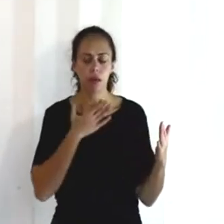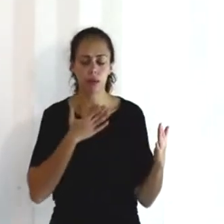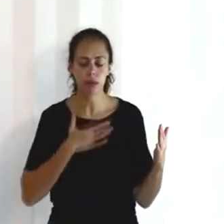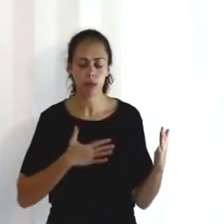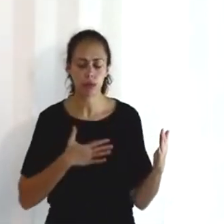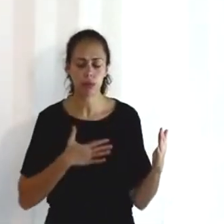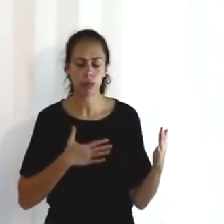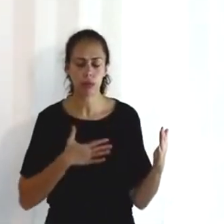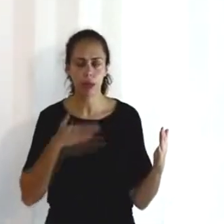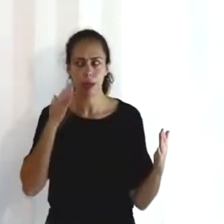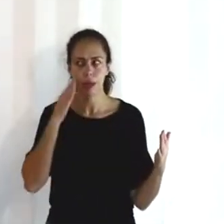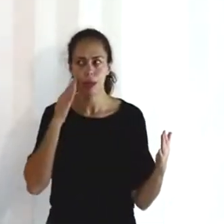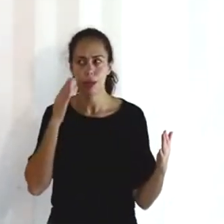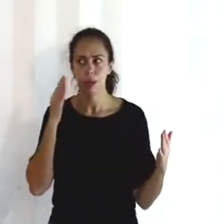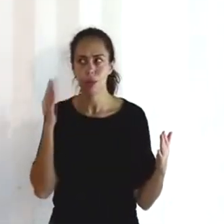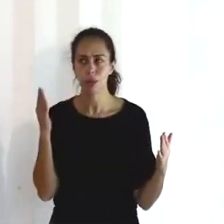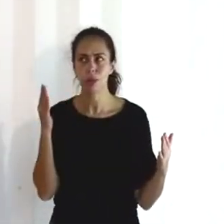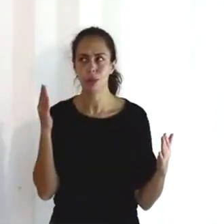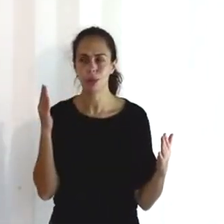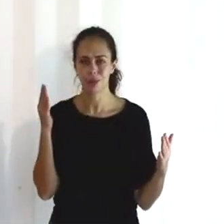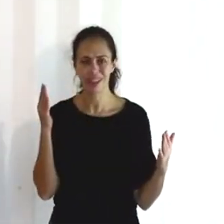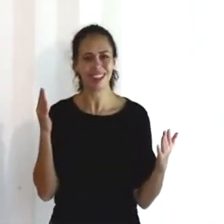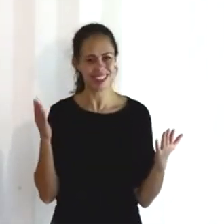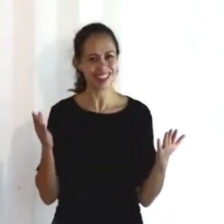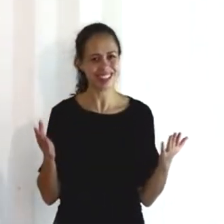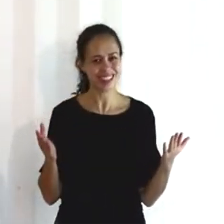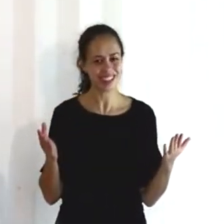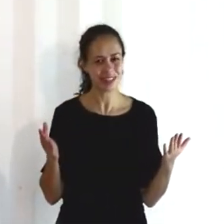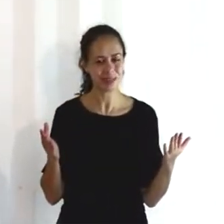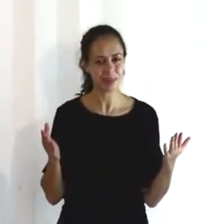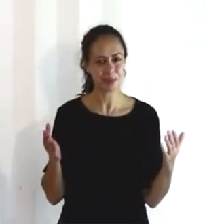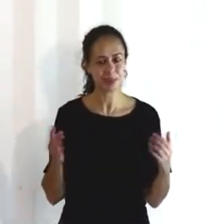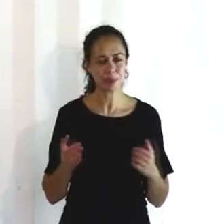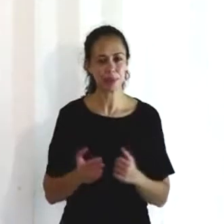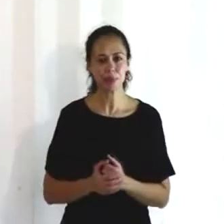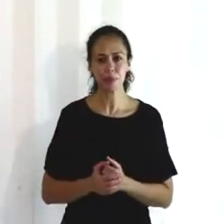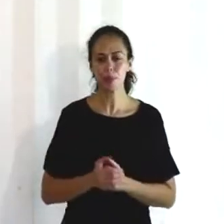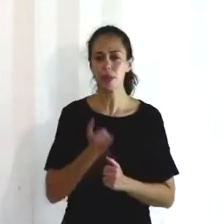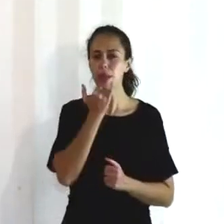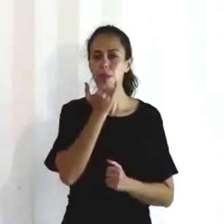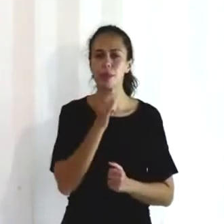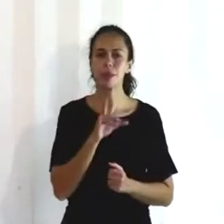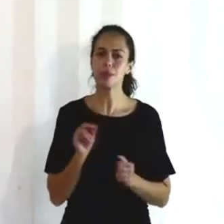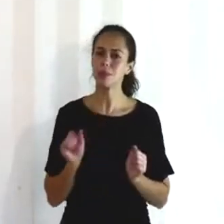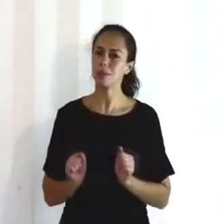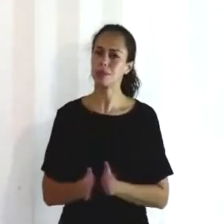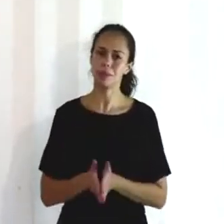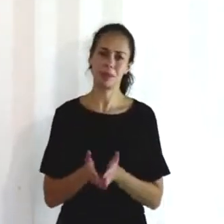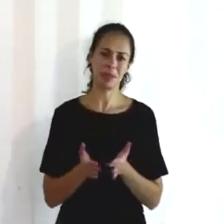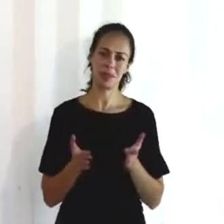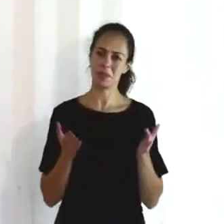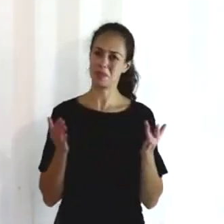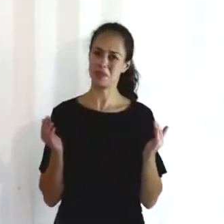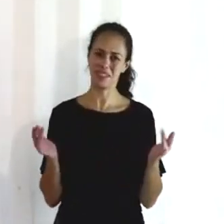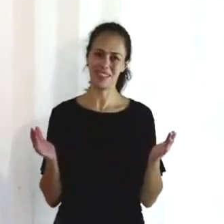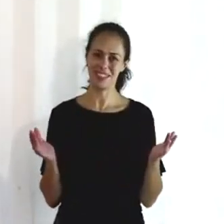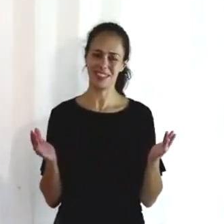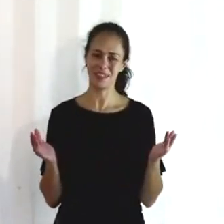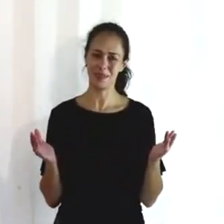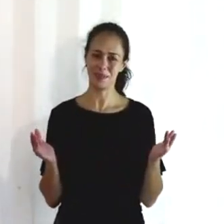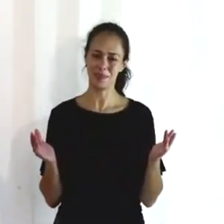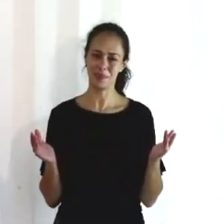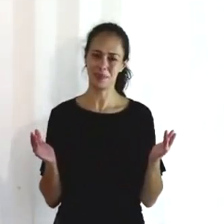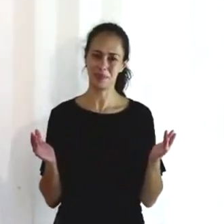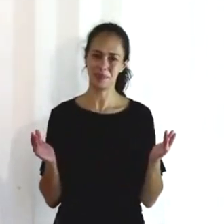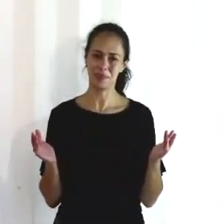ainda. Irmãos, uma das coisas mais maravilhosas é o perdão, mas ele não é visto assim com a frequência,